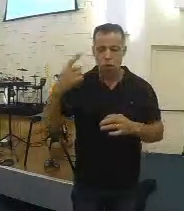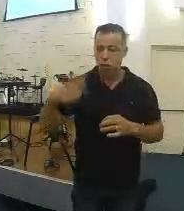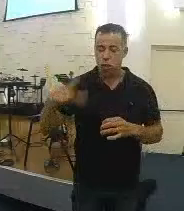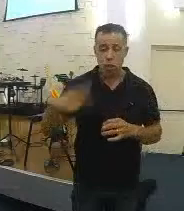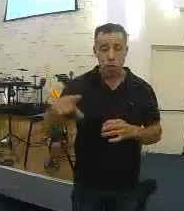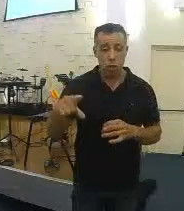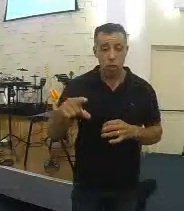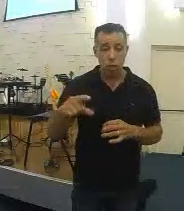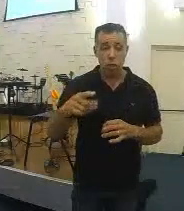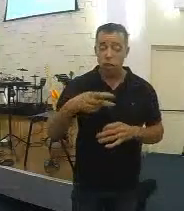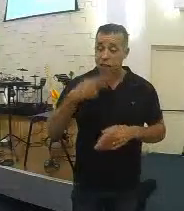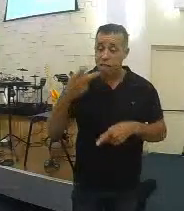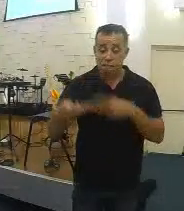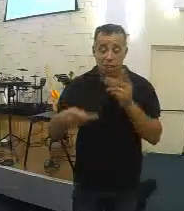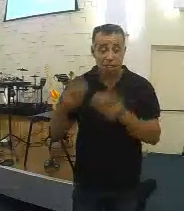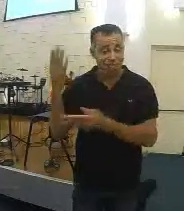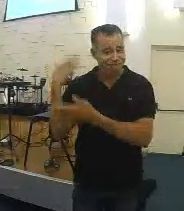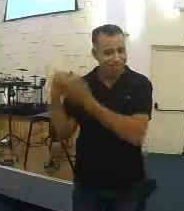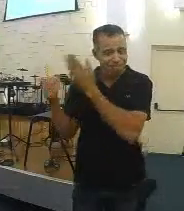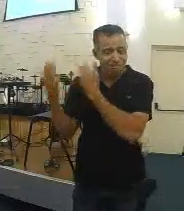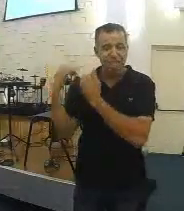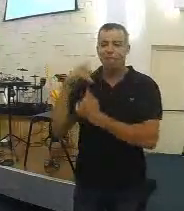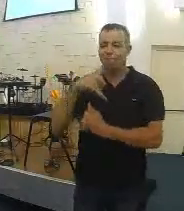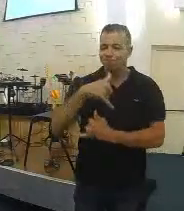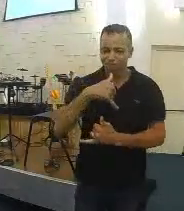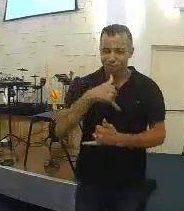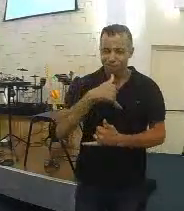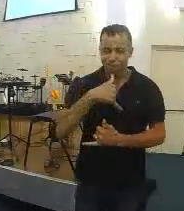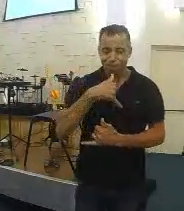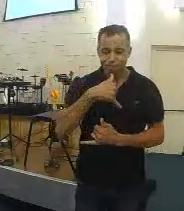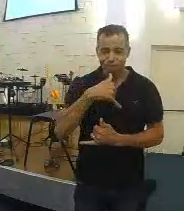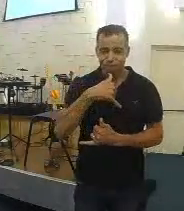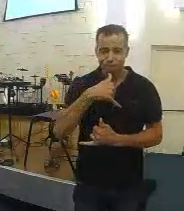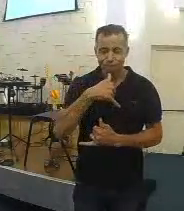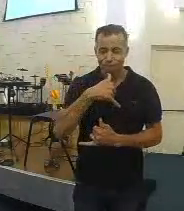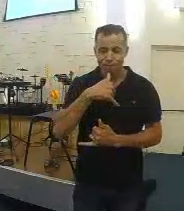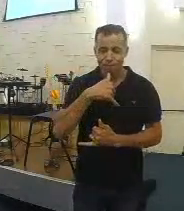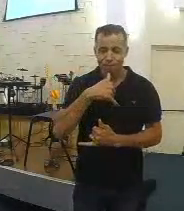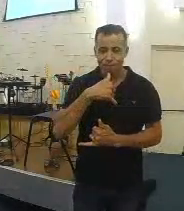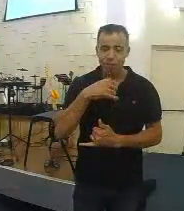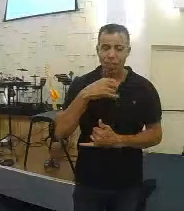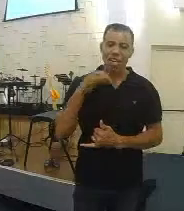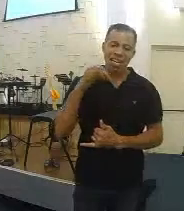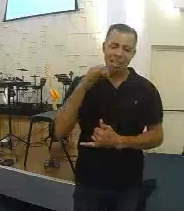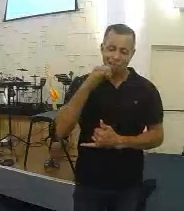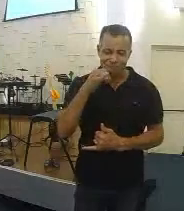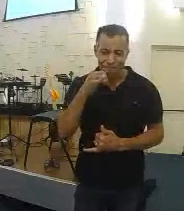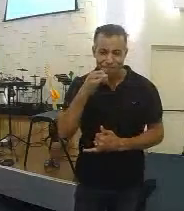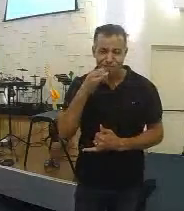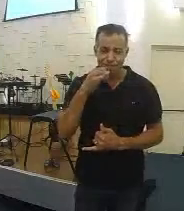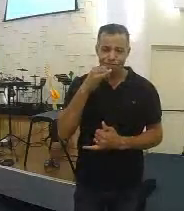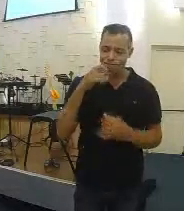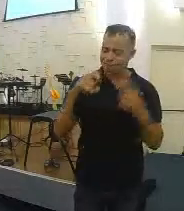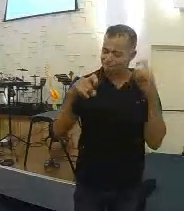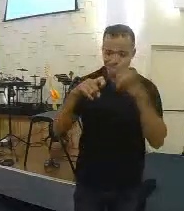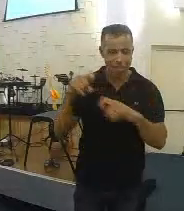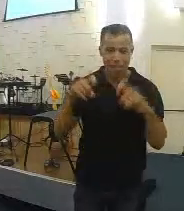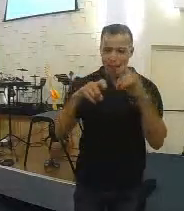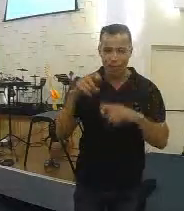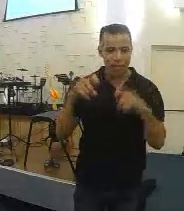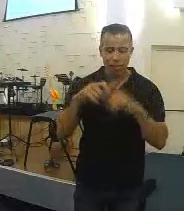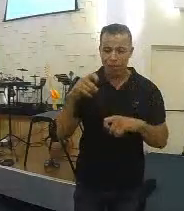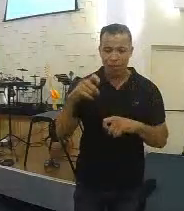estamos falando de um período triste na história de Israel, de pessoas que já não mais valorizavam a vida, violentavam,